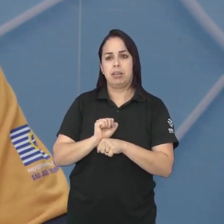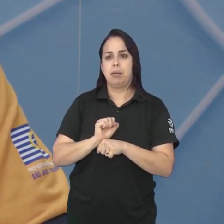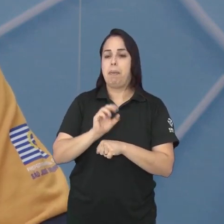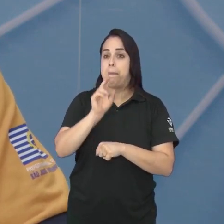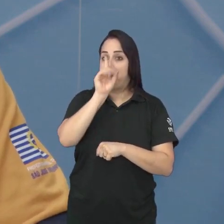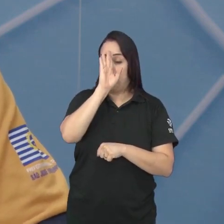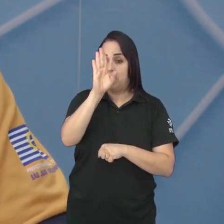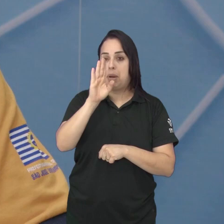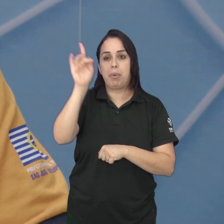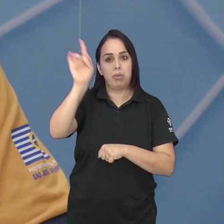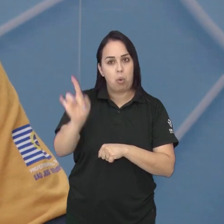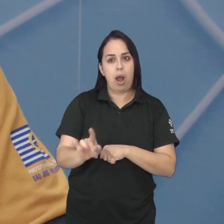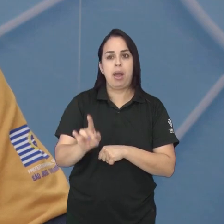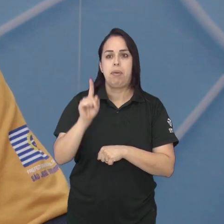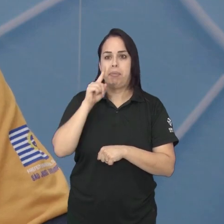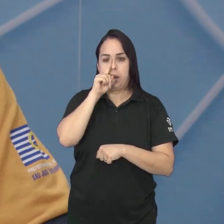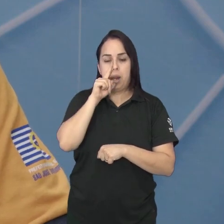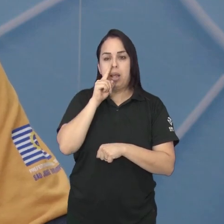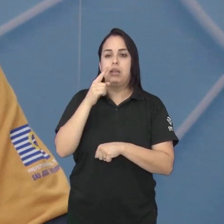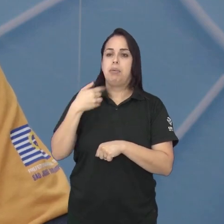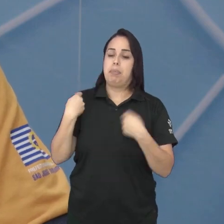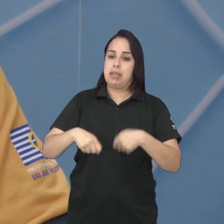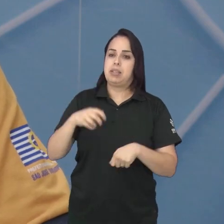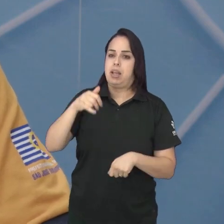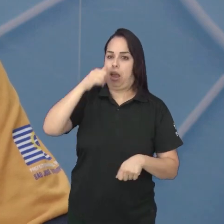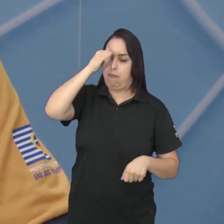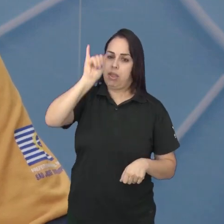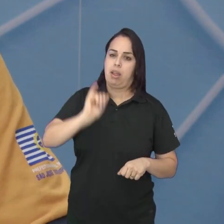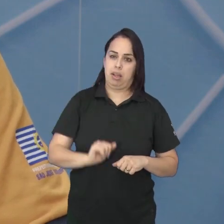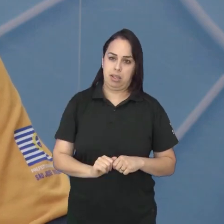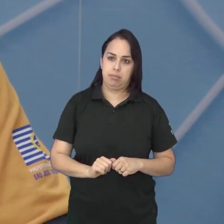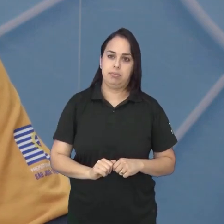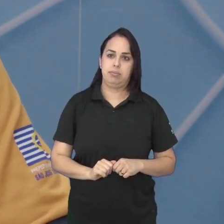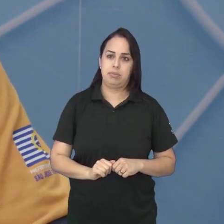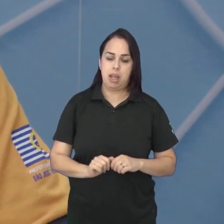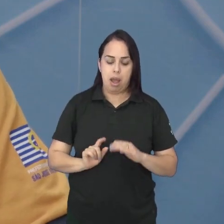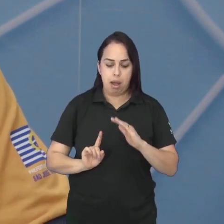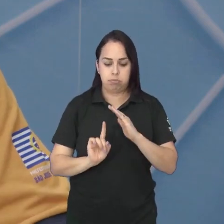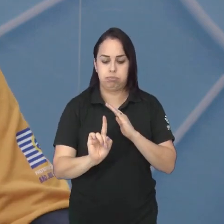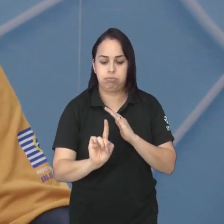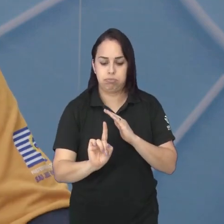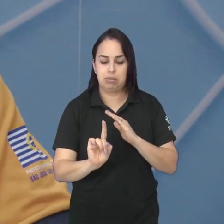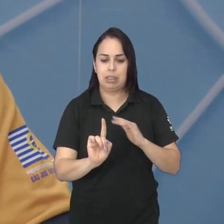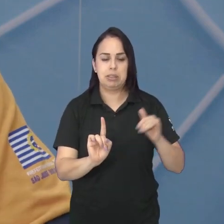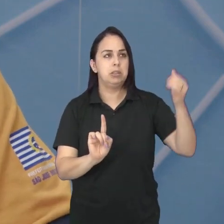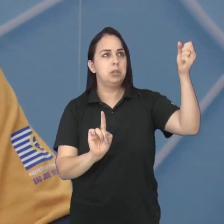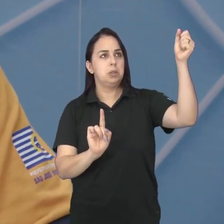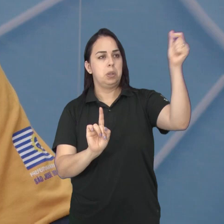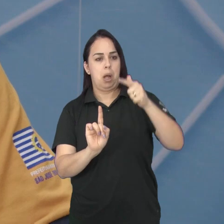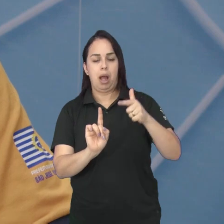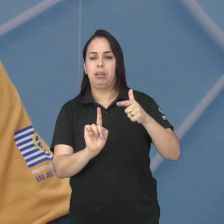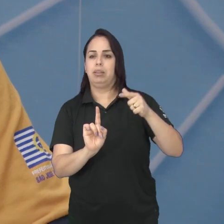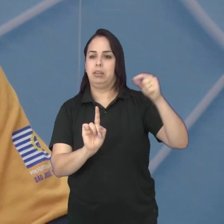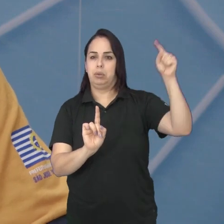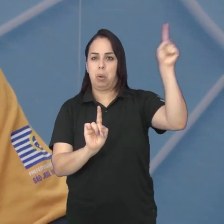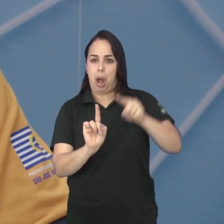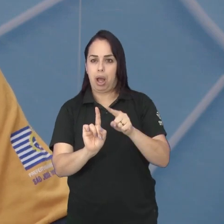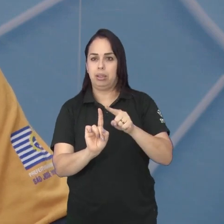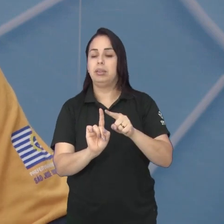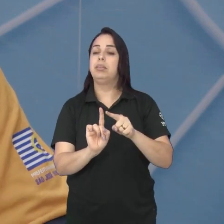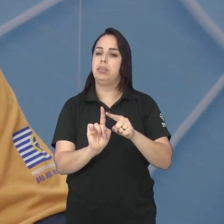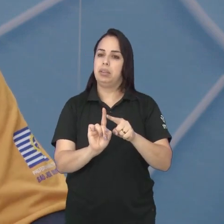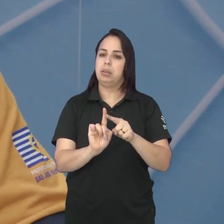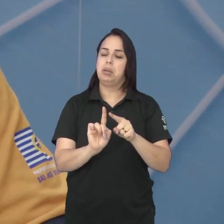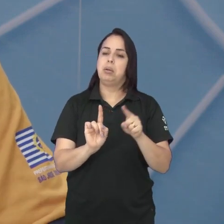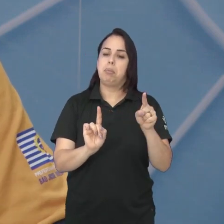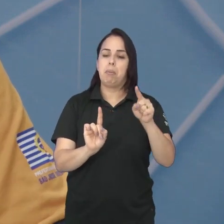a diferença, e o raio principalmente é uma dessas questões, né, evitar a se expor e ficar aí